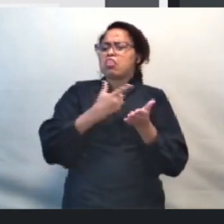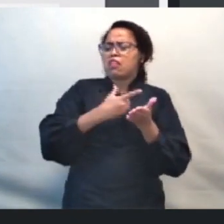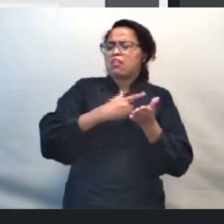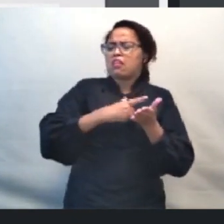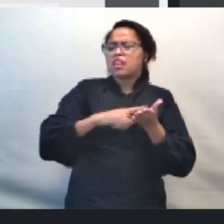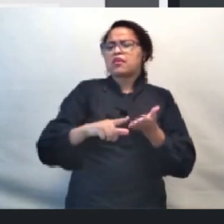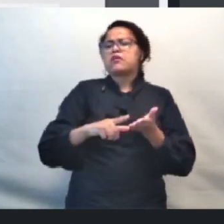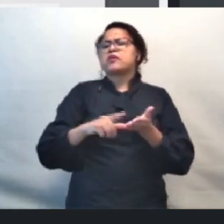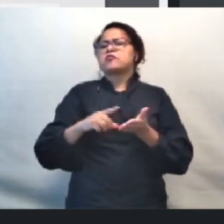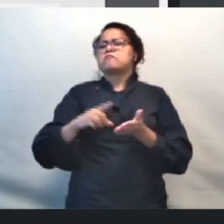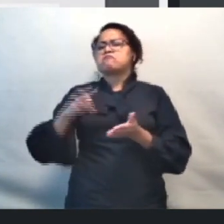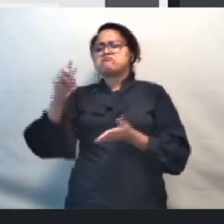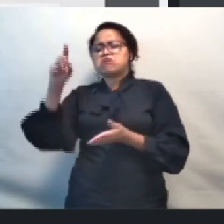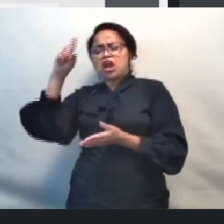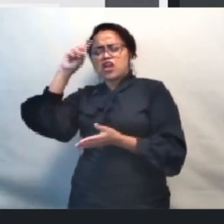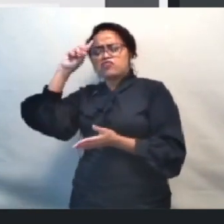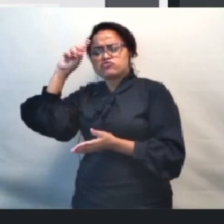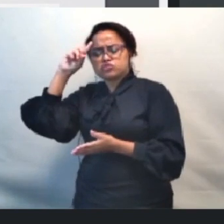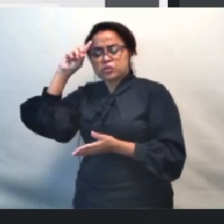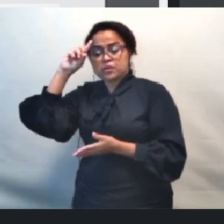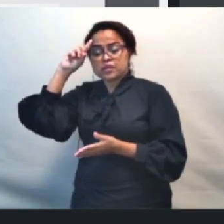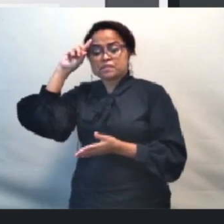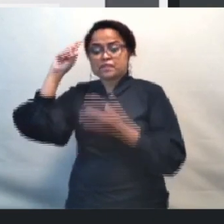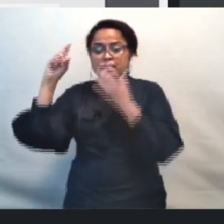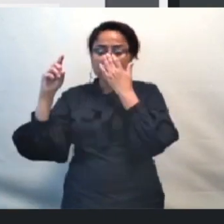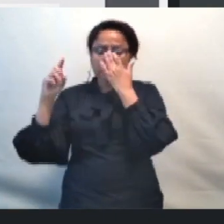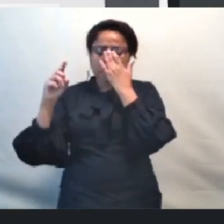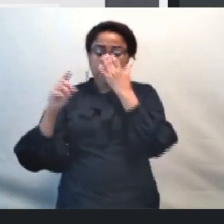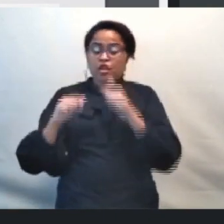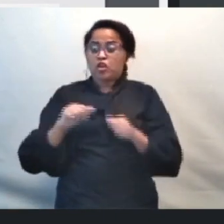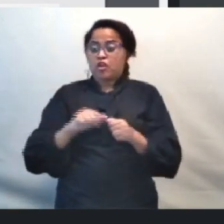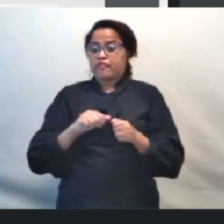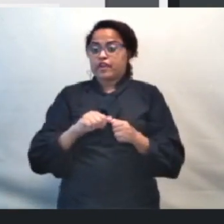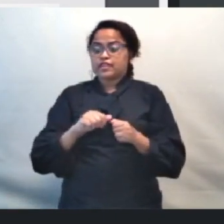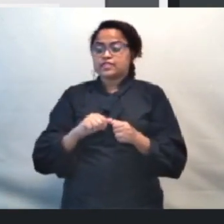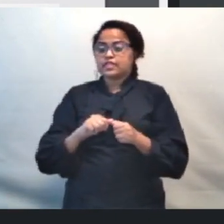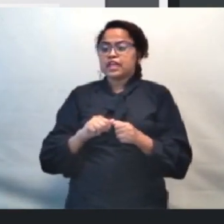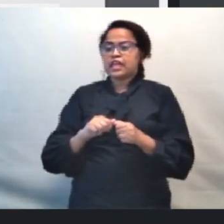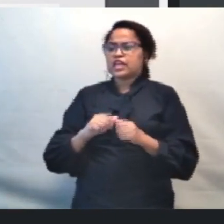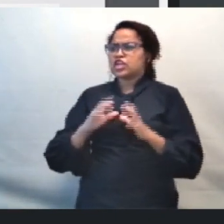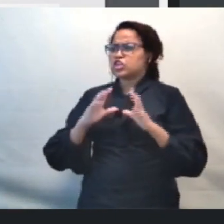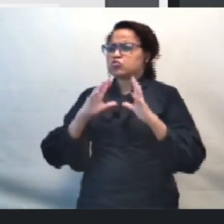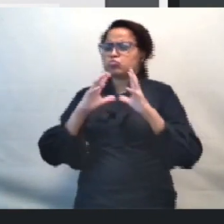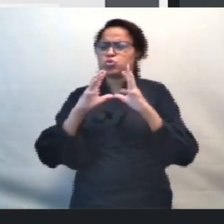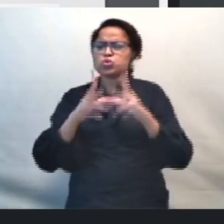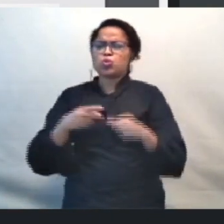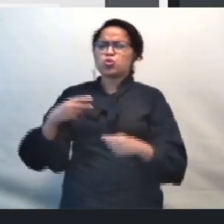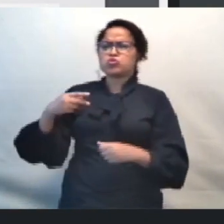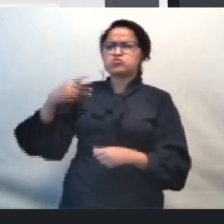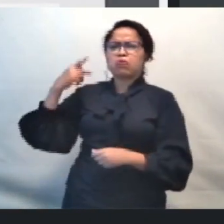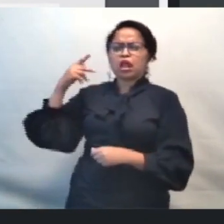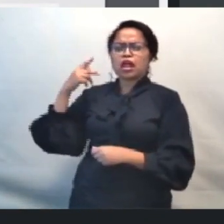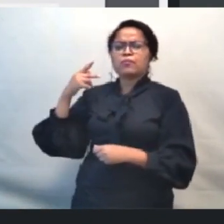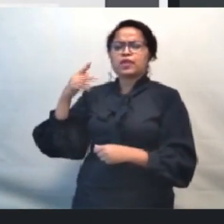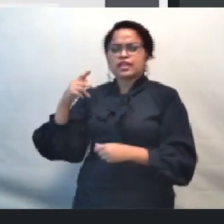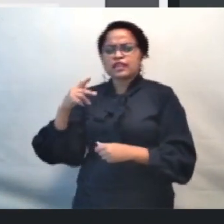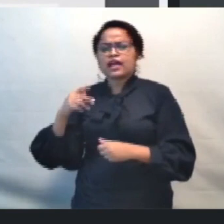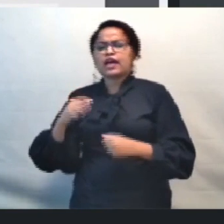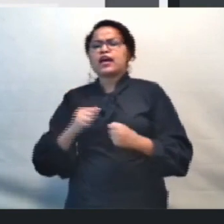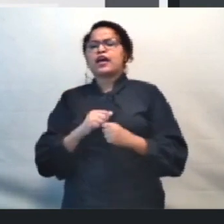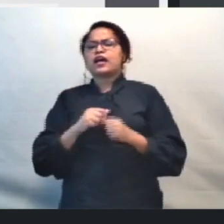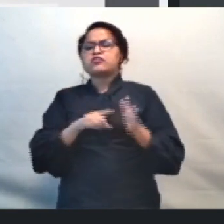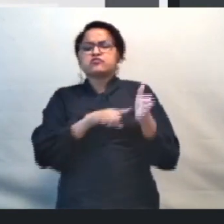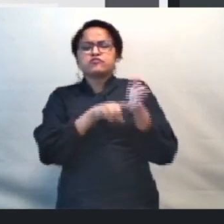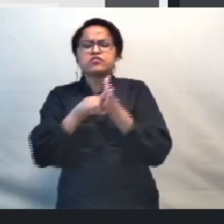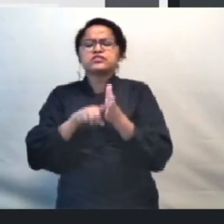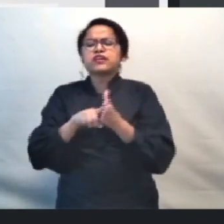fazendo com que todos os parlamentares tenham plena capacidade de atuar, fiscalizar, legislar e representar. E, como